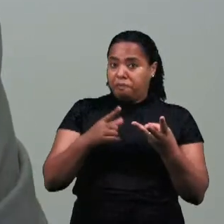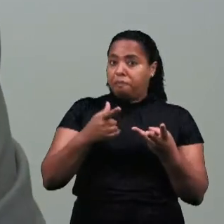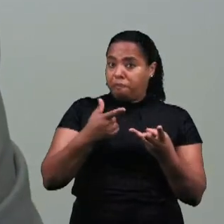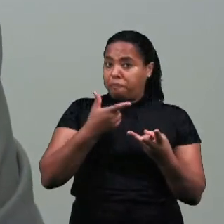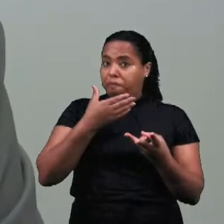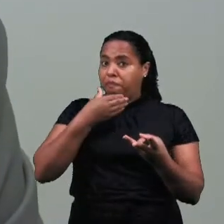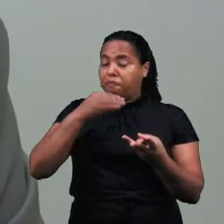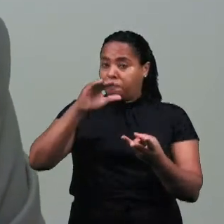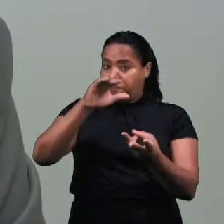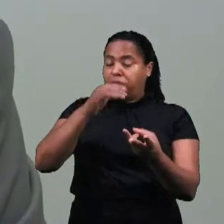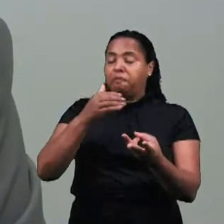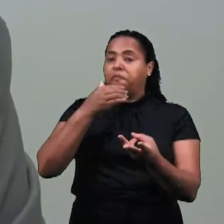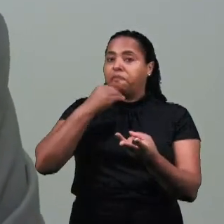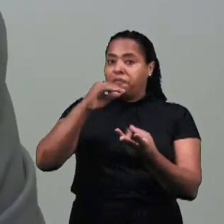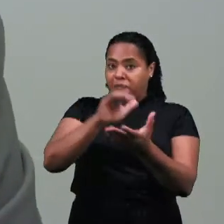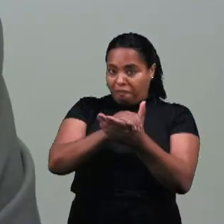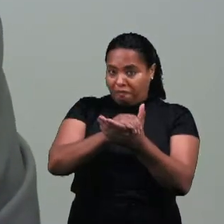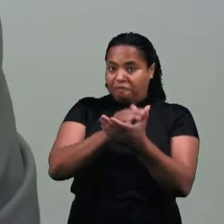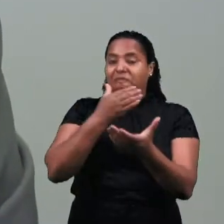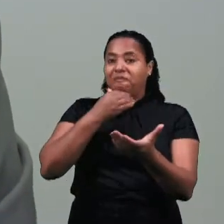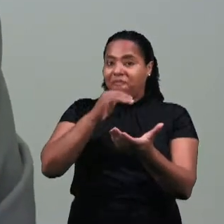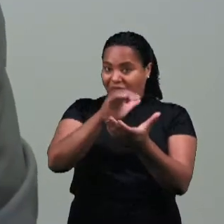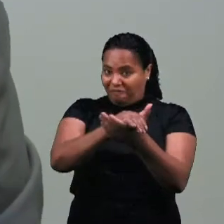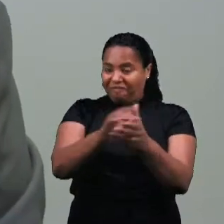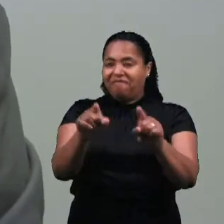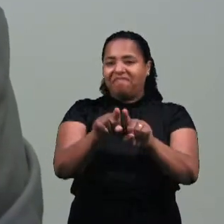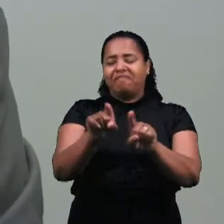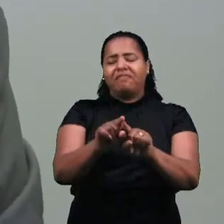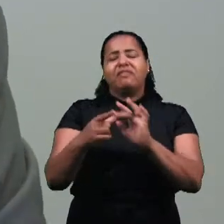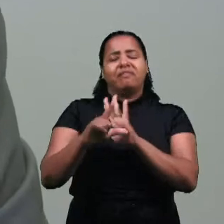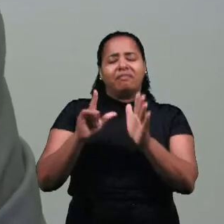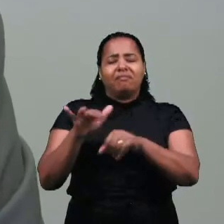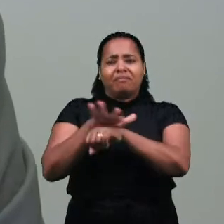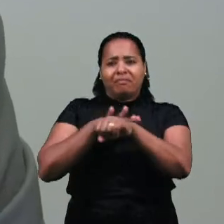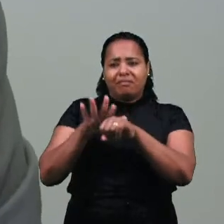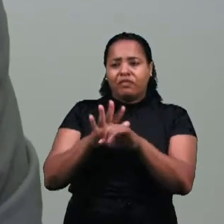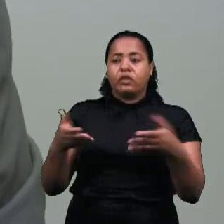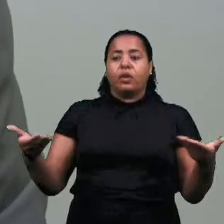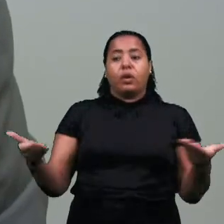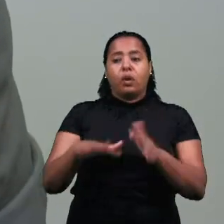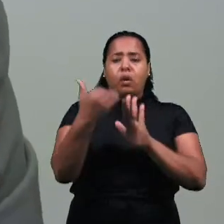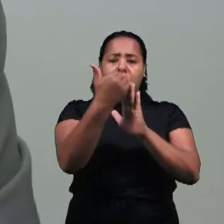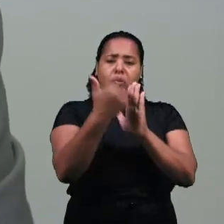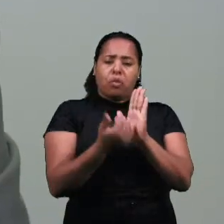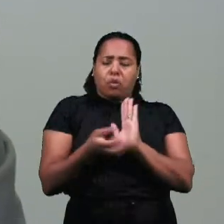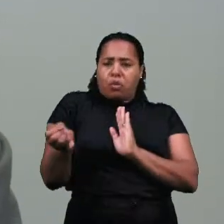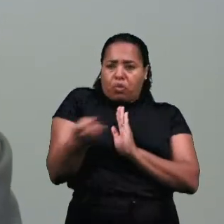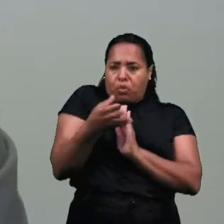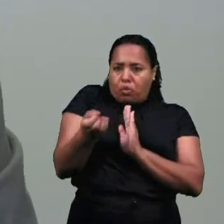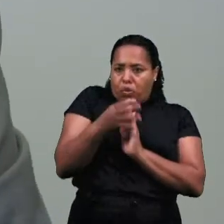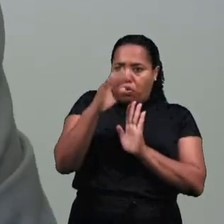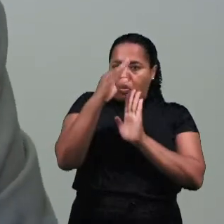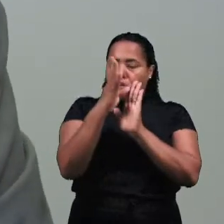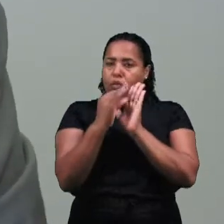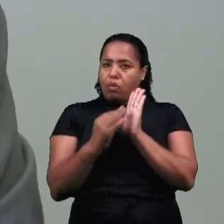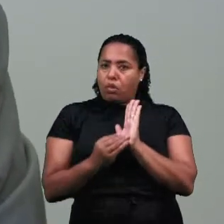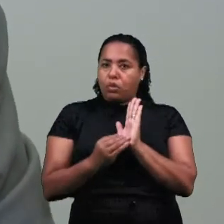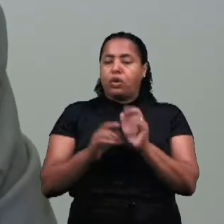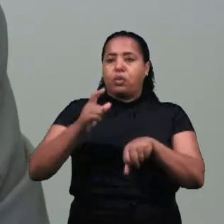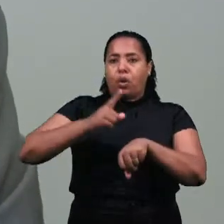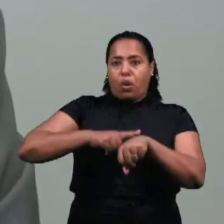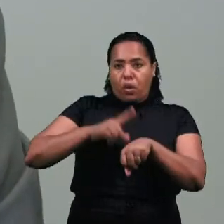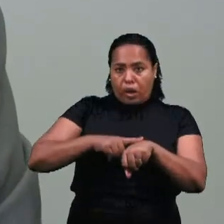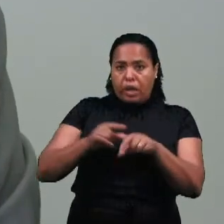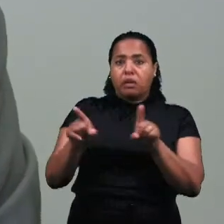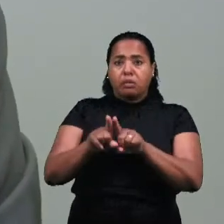conversamos um pouco sobre o programa. Vamos falar também, o programa está com um novo formato também e um novo horário, especialmente na sexta-feira, logo depois